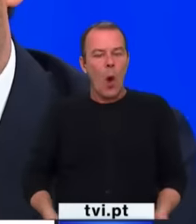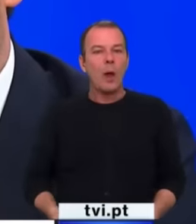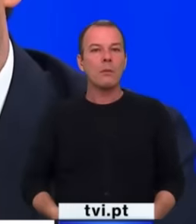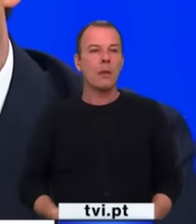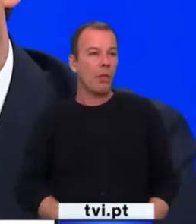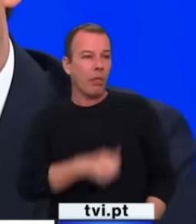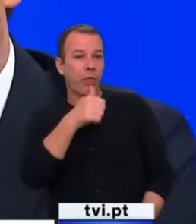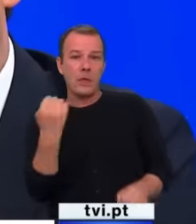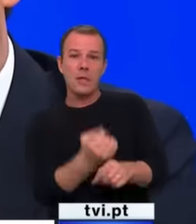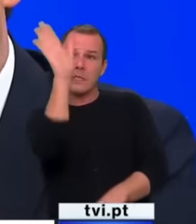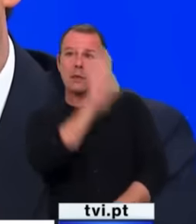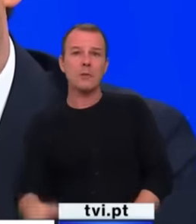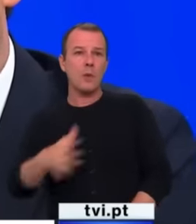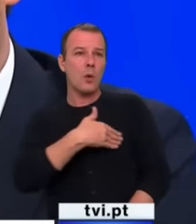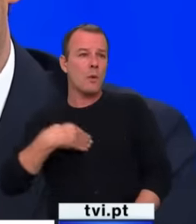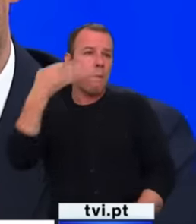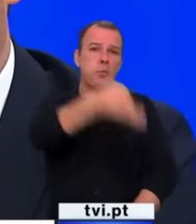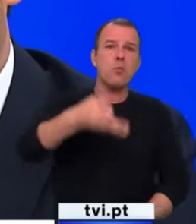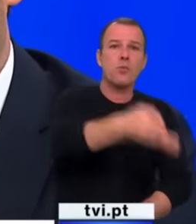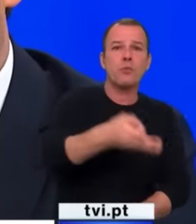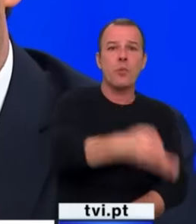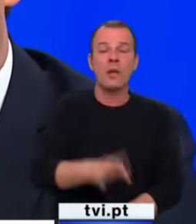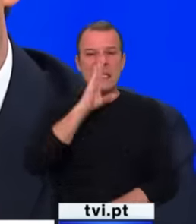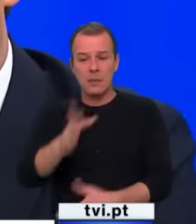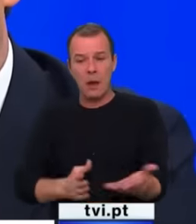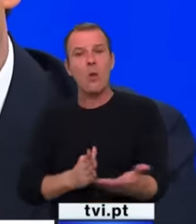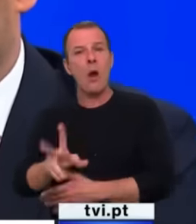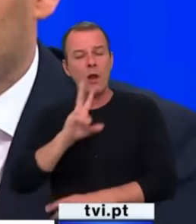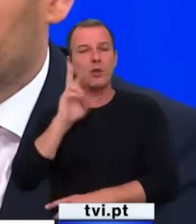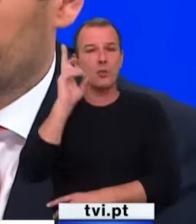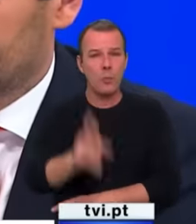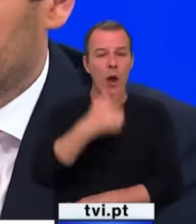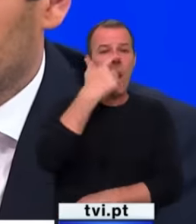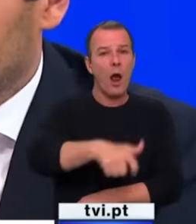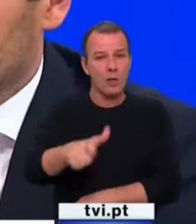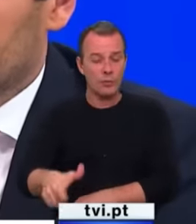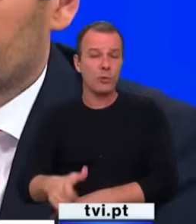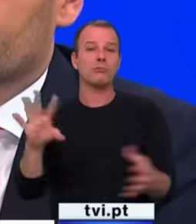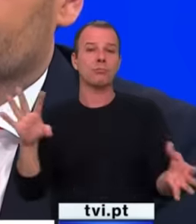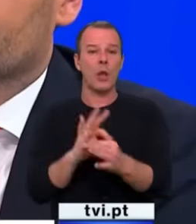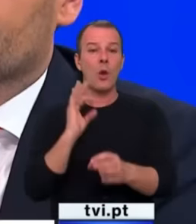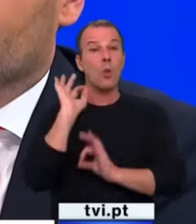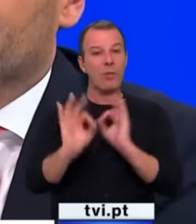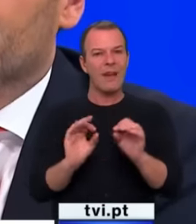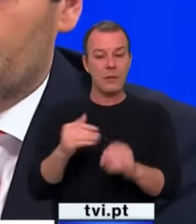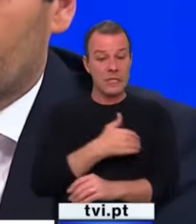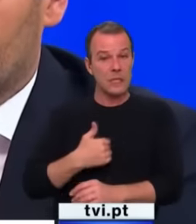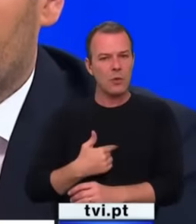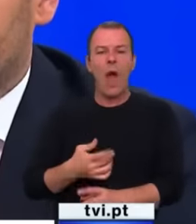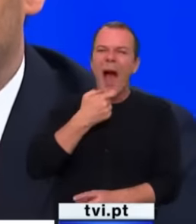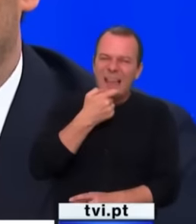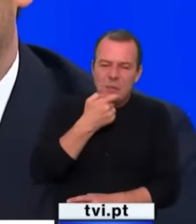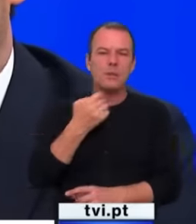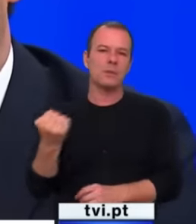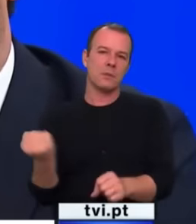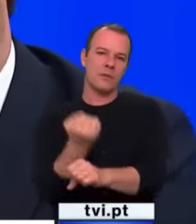Nacional de Saúde que vão. E se nós quisermos continuar a dar resposta às necessidades dos portugueses em matéria de cuidados de saúde, nós precisamos de um SNS forte e